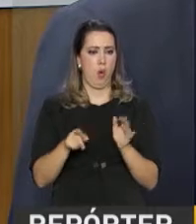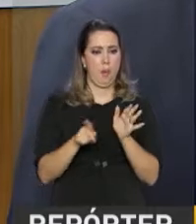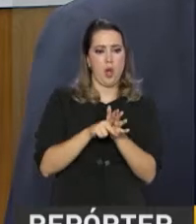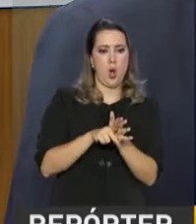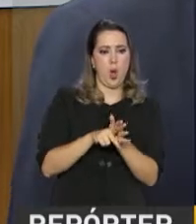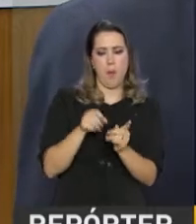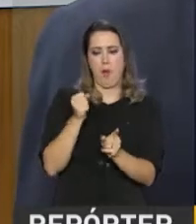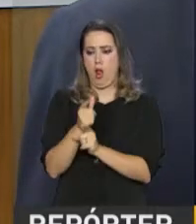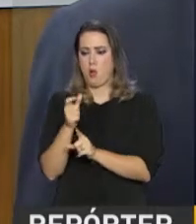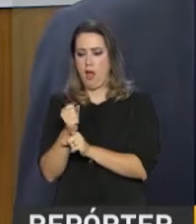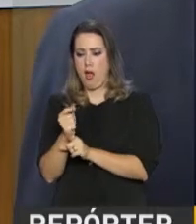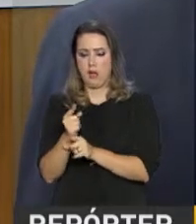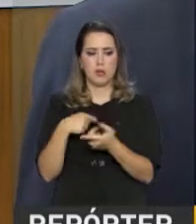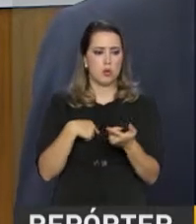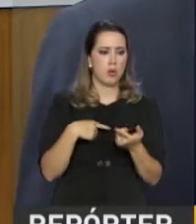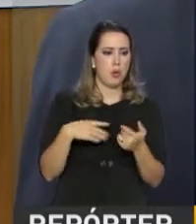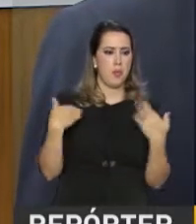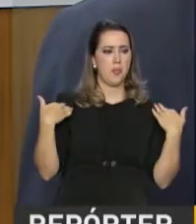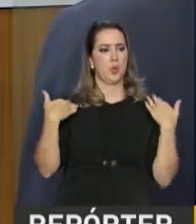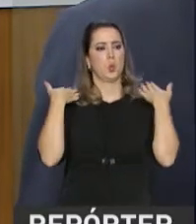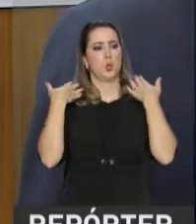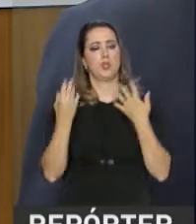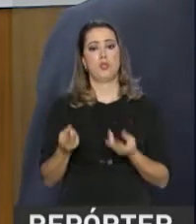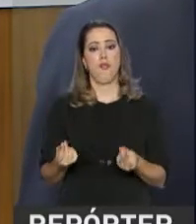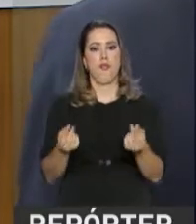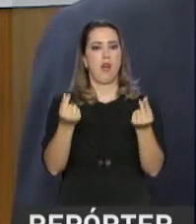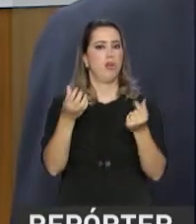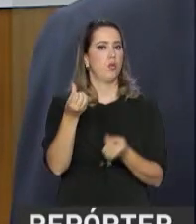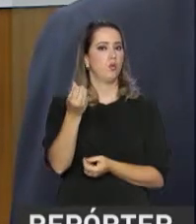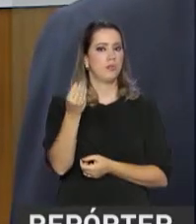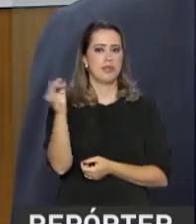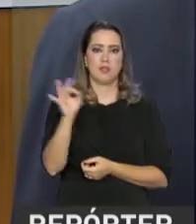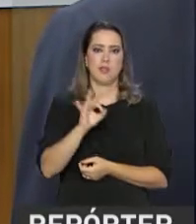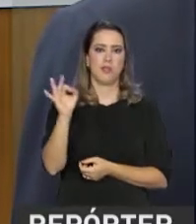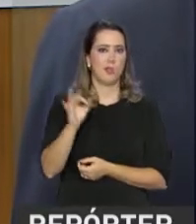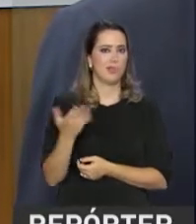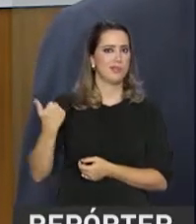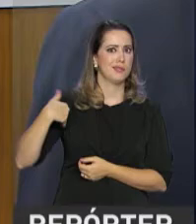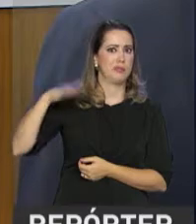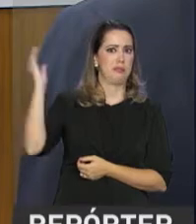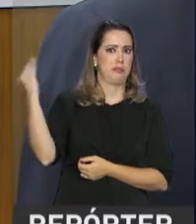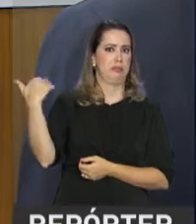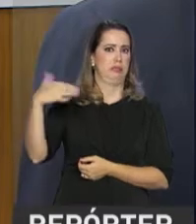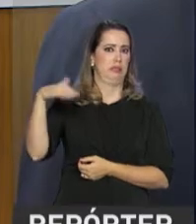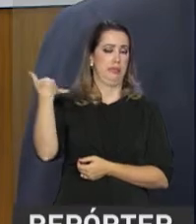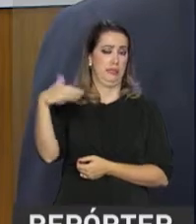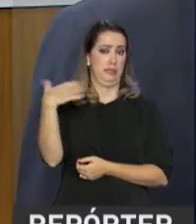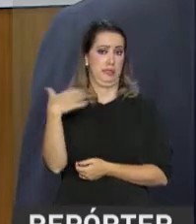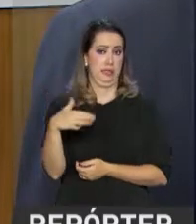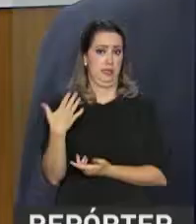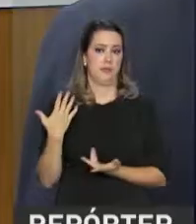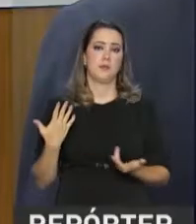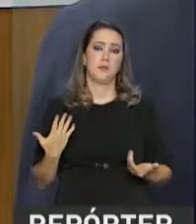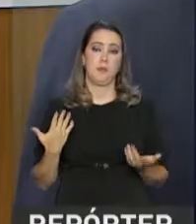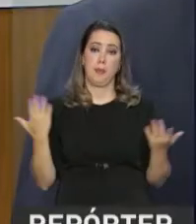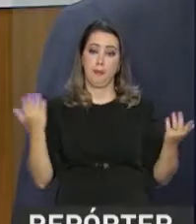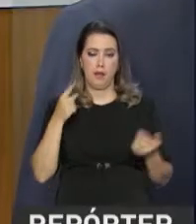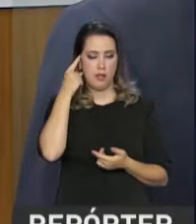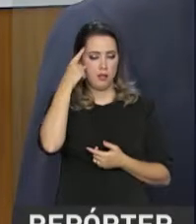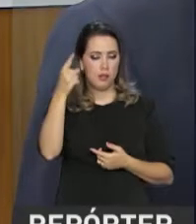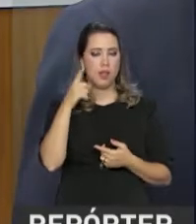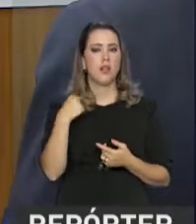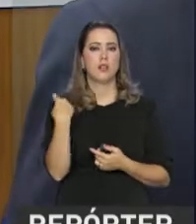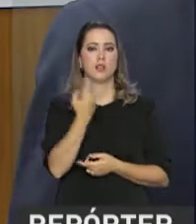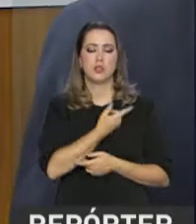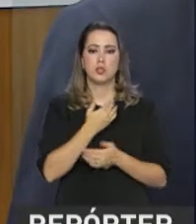manutenção o conjunto custava 60 por cento mais do que custa com a nova ferramenta eletrônica a idéia aqui